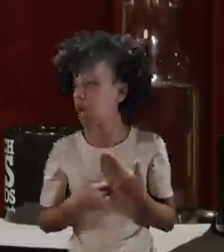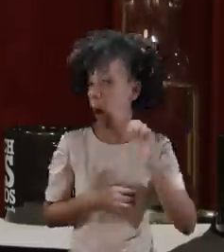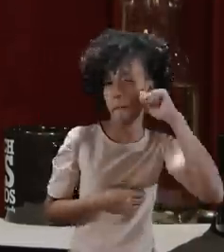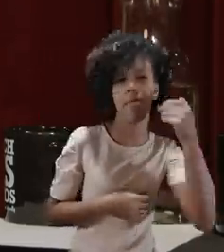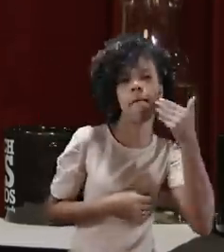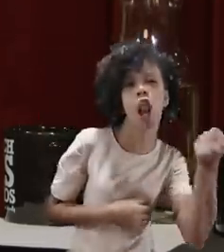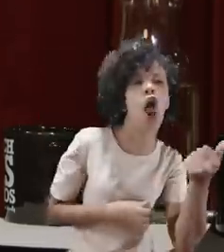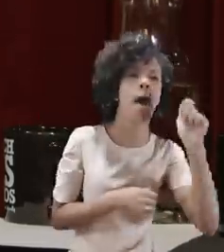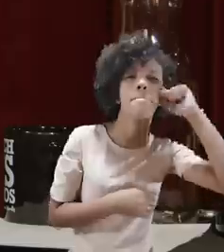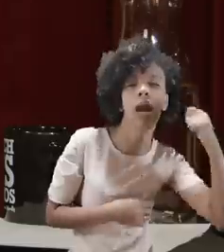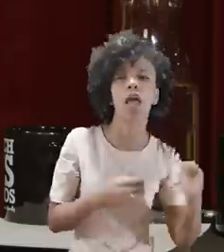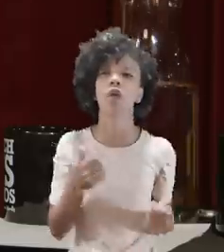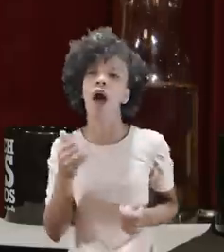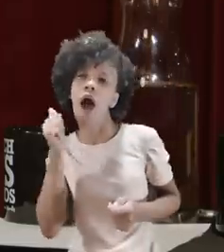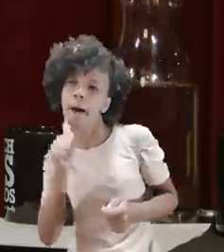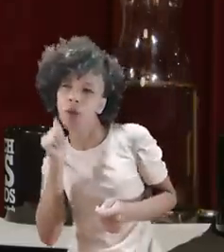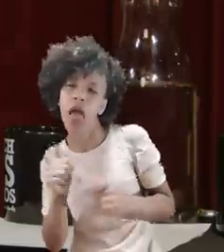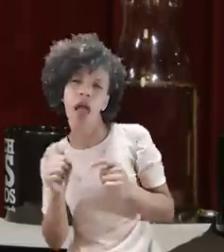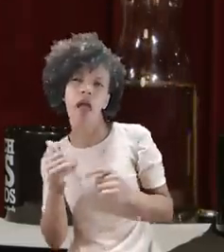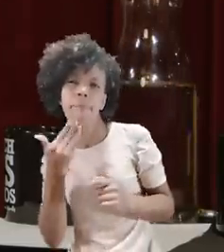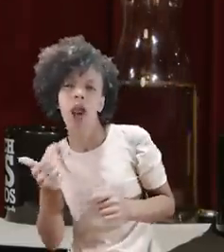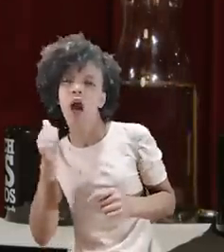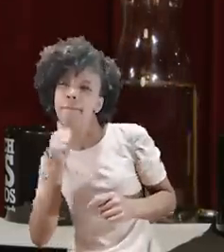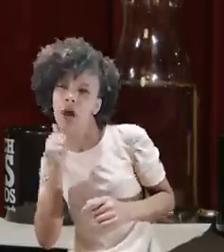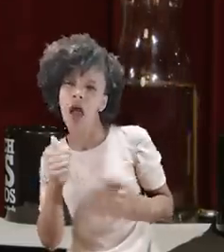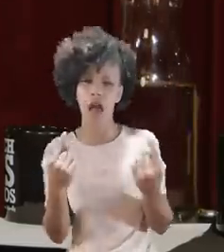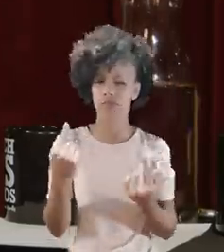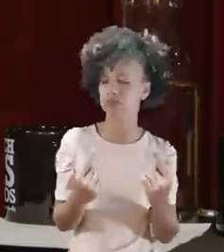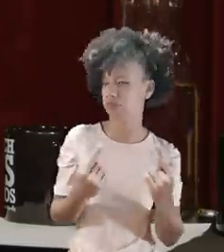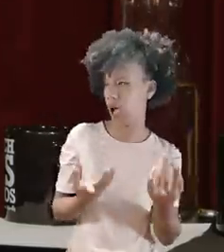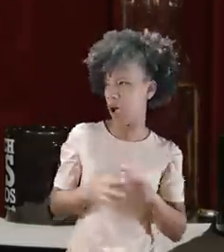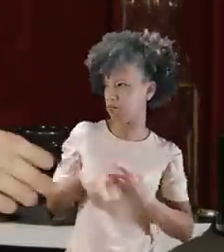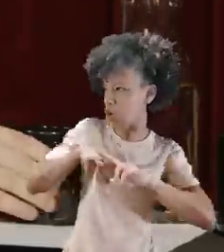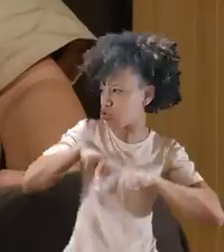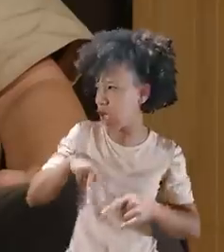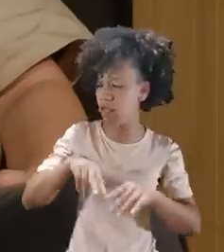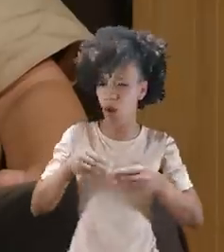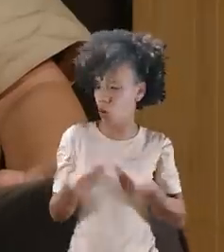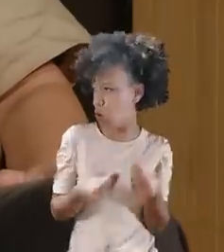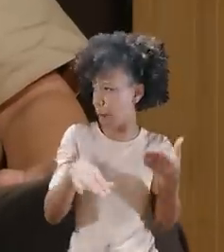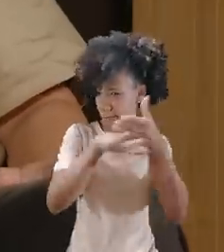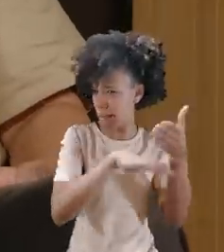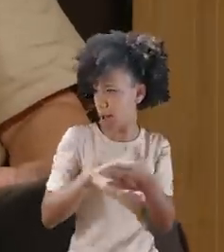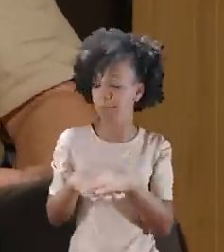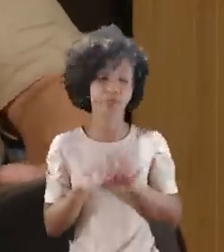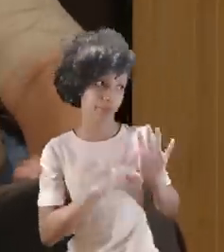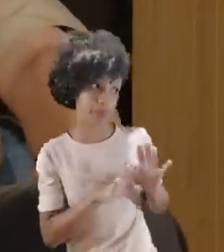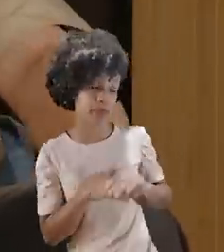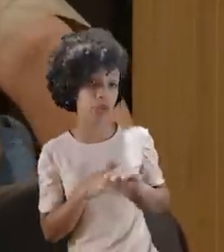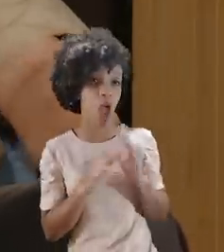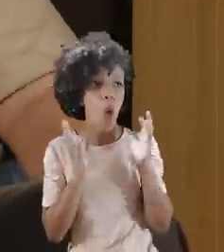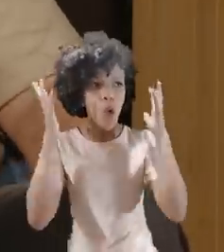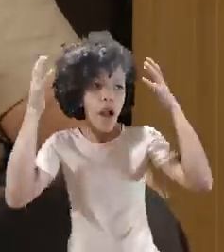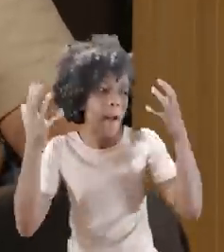quarta melhor do cabelo do preto uma mulher quatro melhor cabelo de mulher como é que você vê esse tipo de gêneros cortando o cabelo um do outro fala para você o